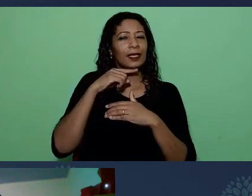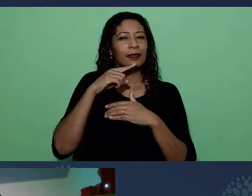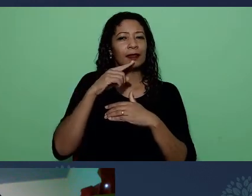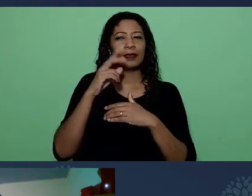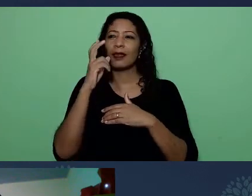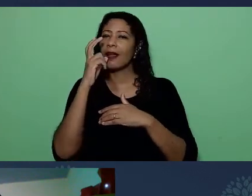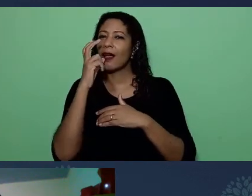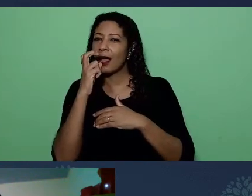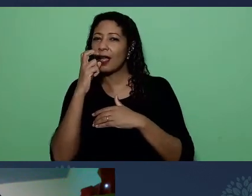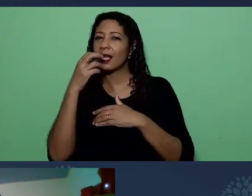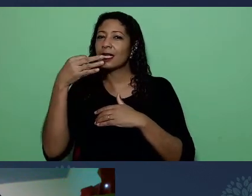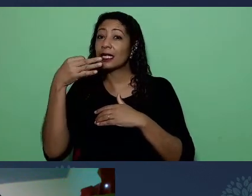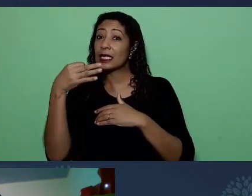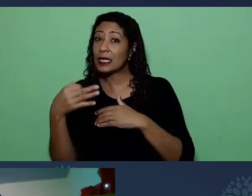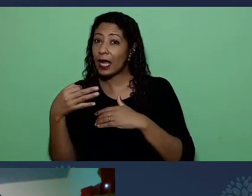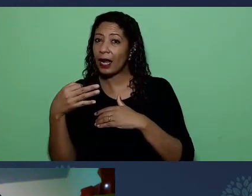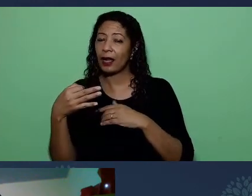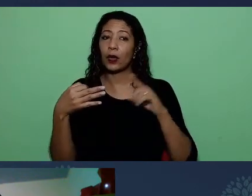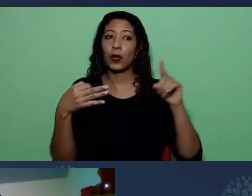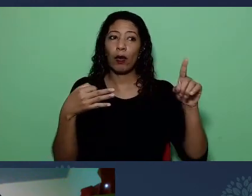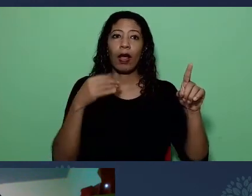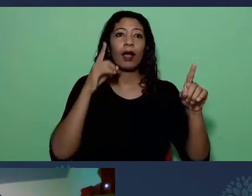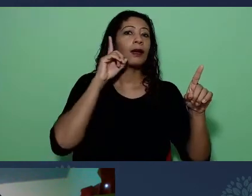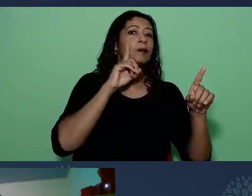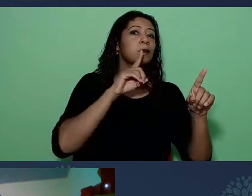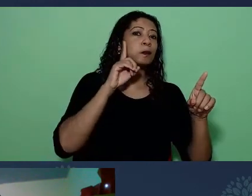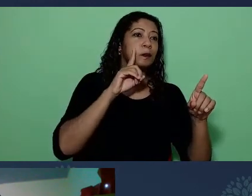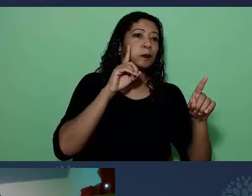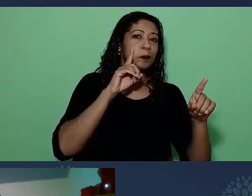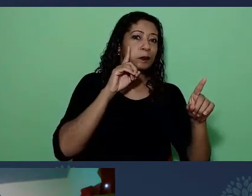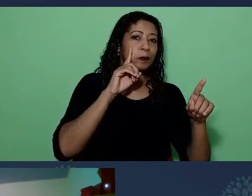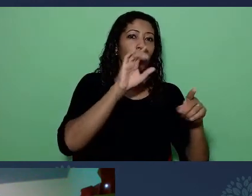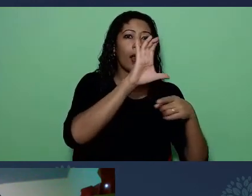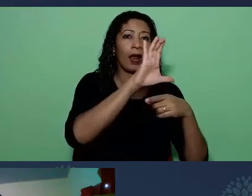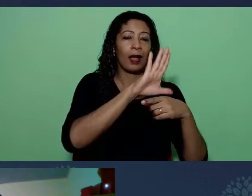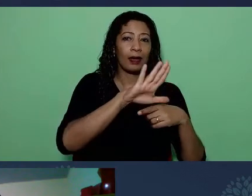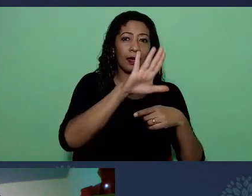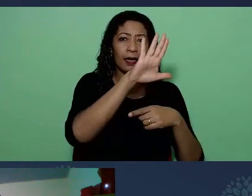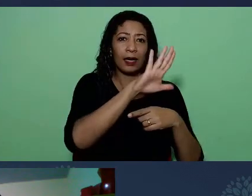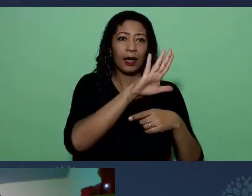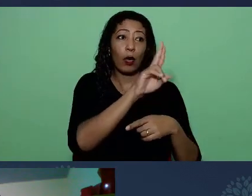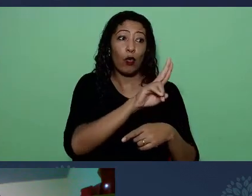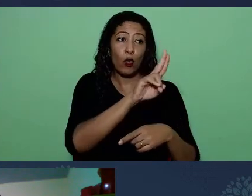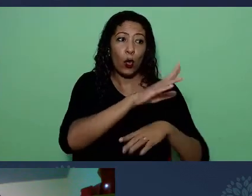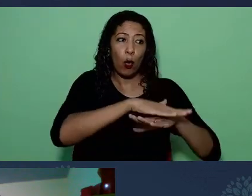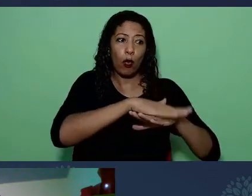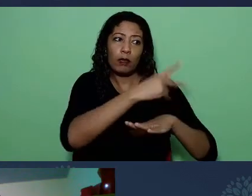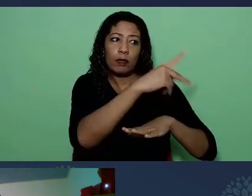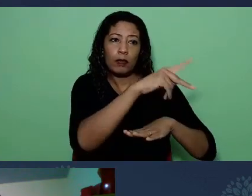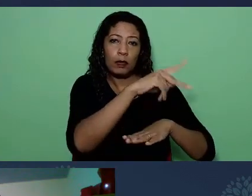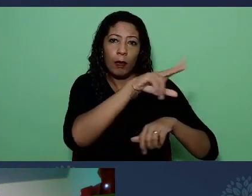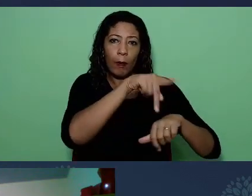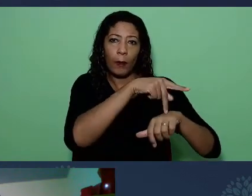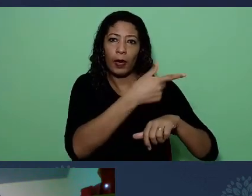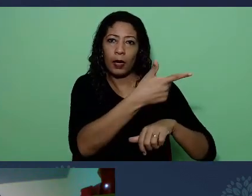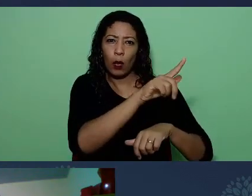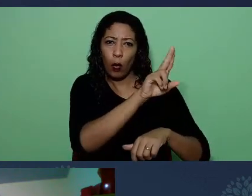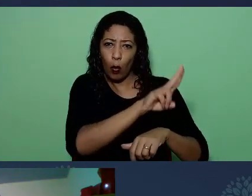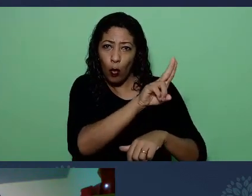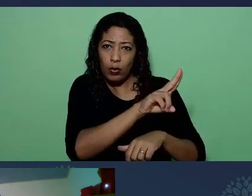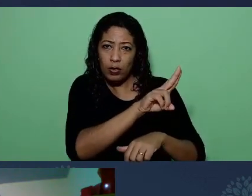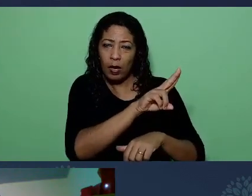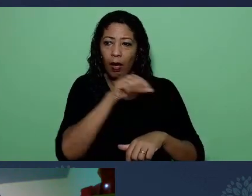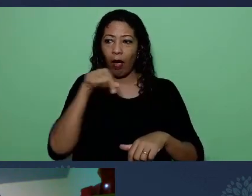bombinha, como o americano e o europeu usam, sozinho, a partir de 6 ou 7 anos, eu fico com esse espaçador até que eu